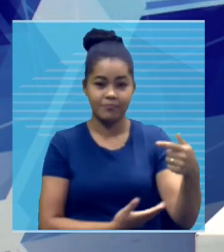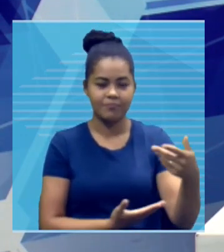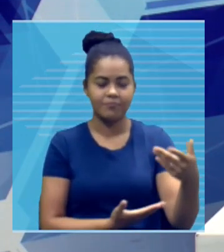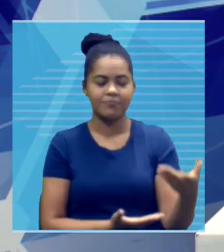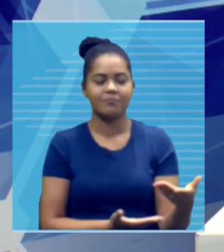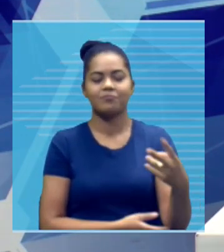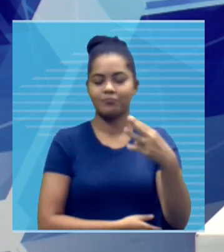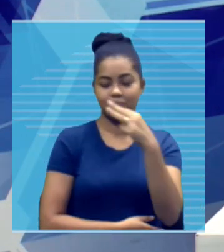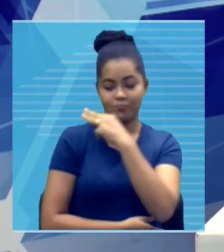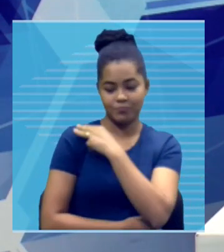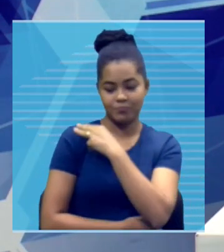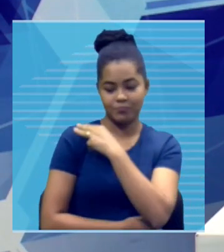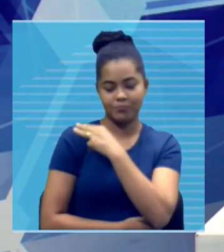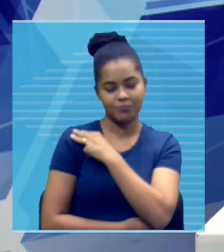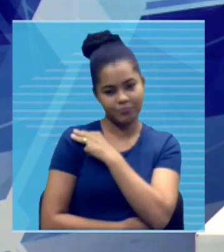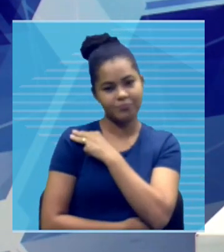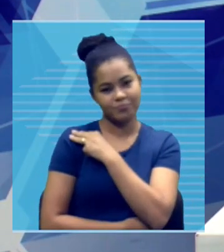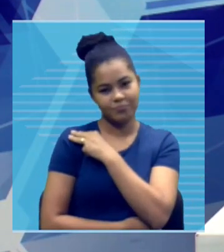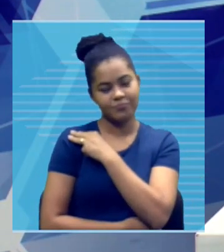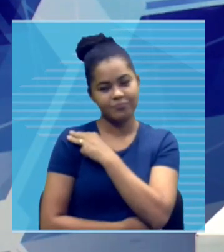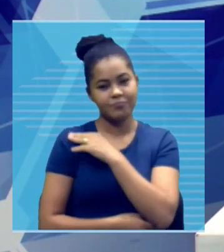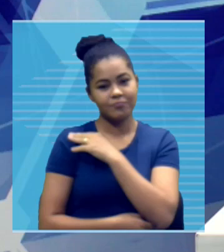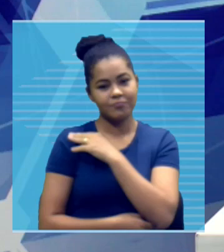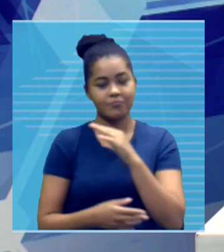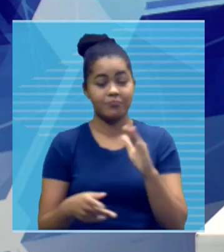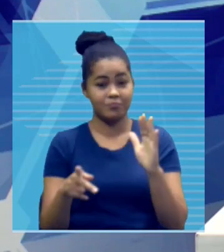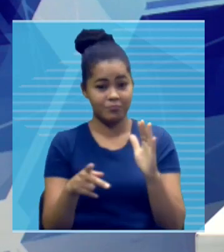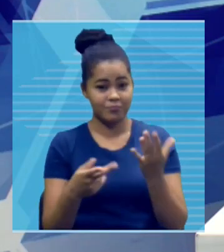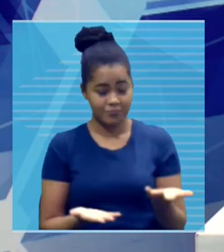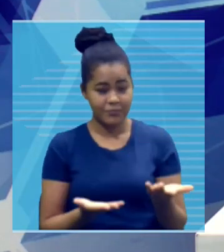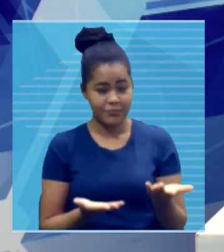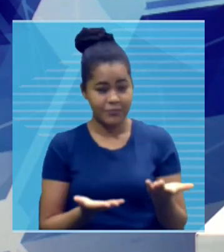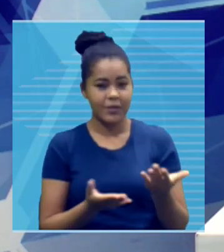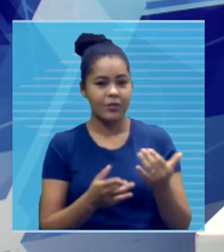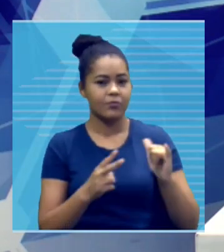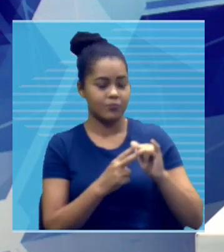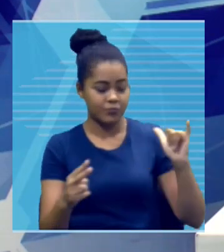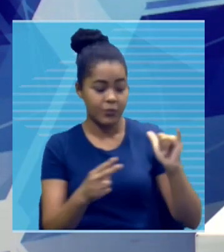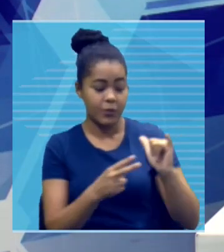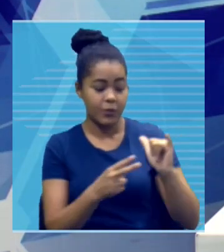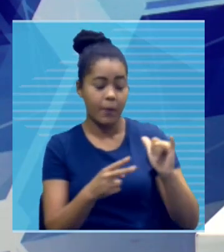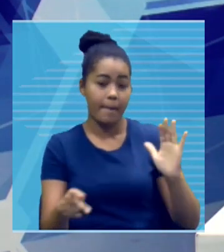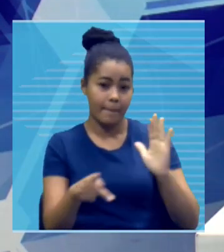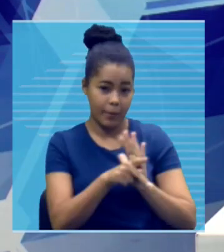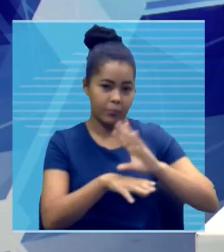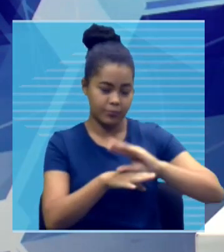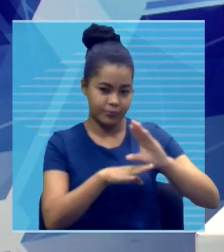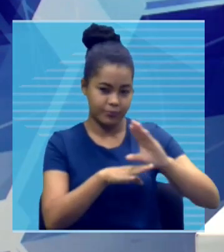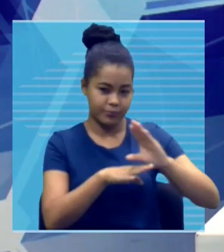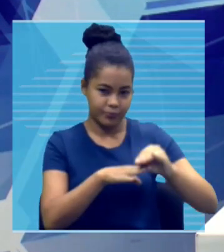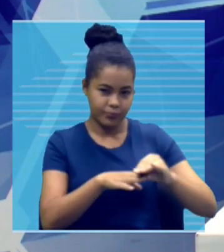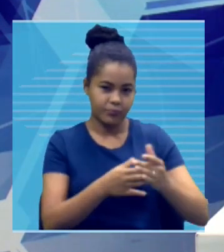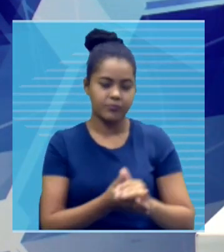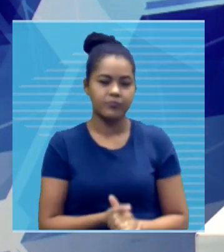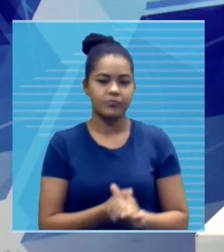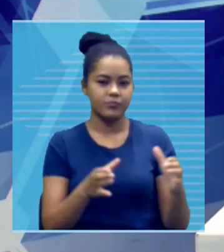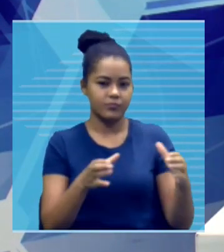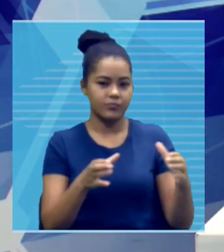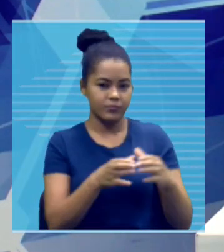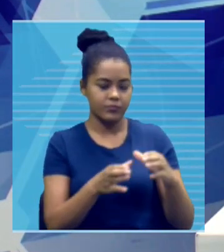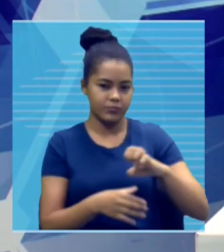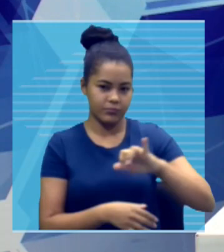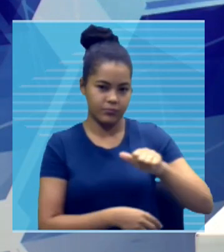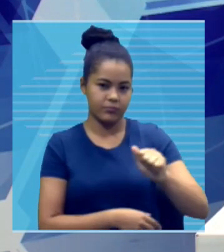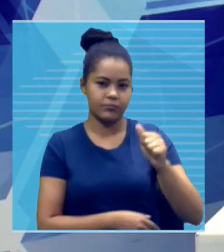ano, ensino médio, Canal Educação Seduc. Etapa 7, professor Jurandir